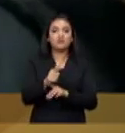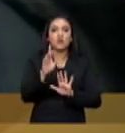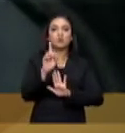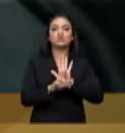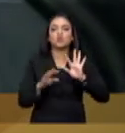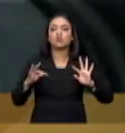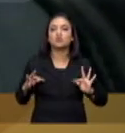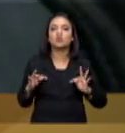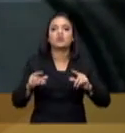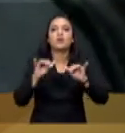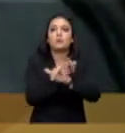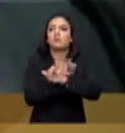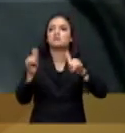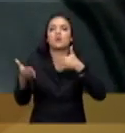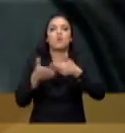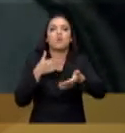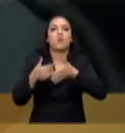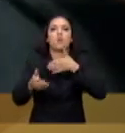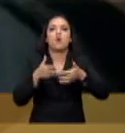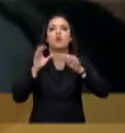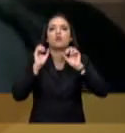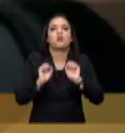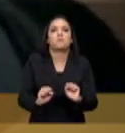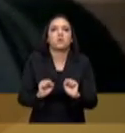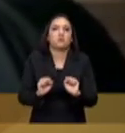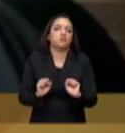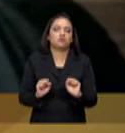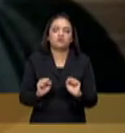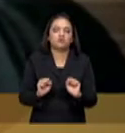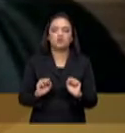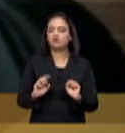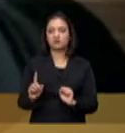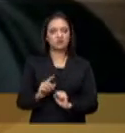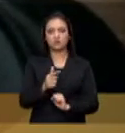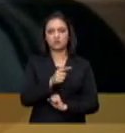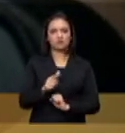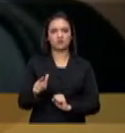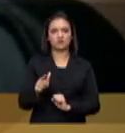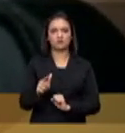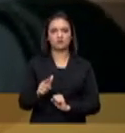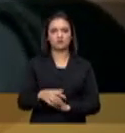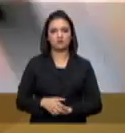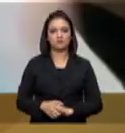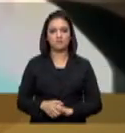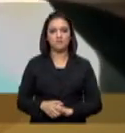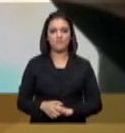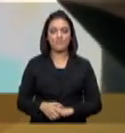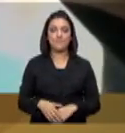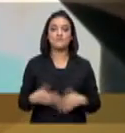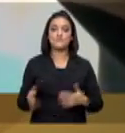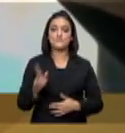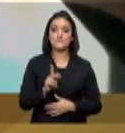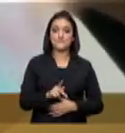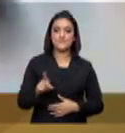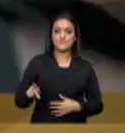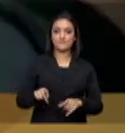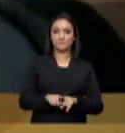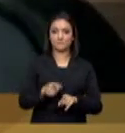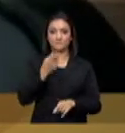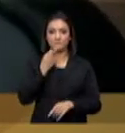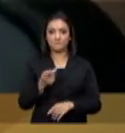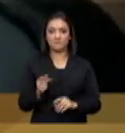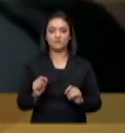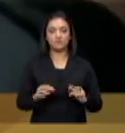à publicidade dos produtos não elencado na norma constitucional. O professor ainda afirma,